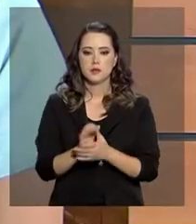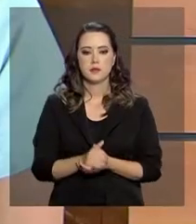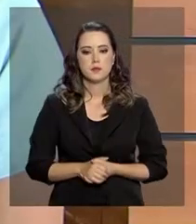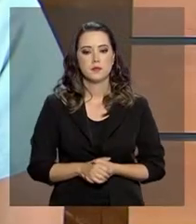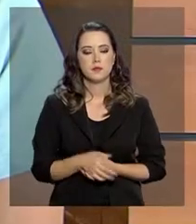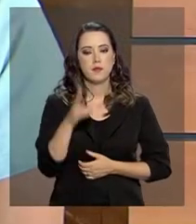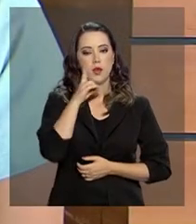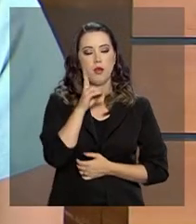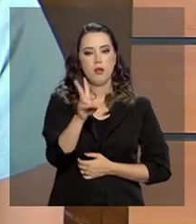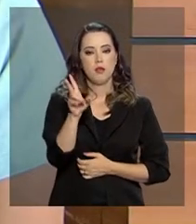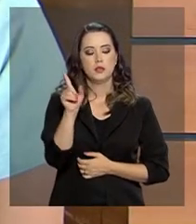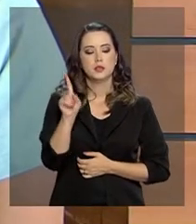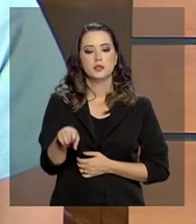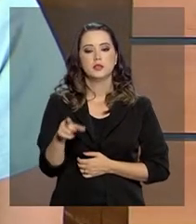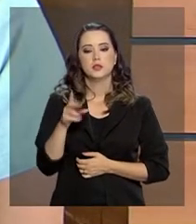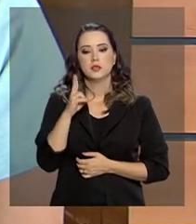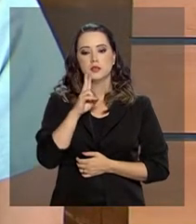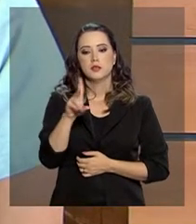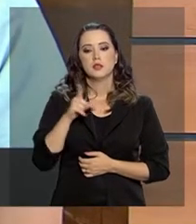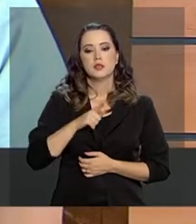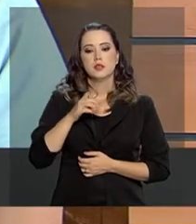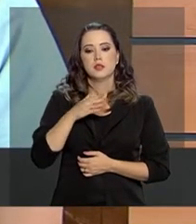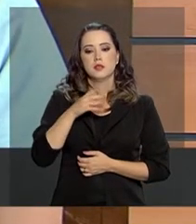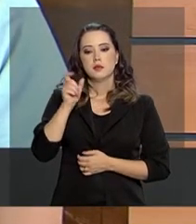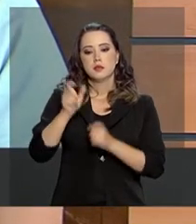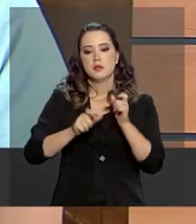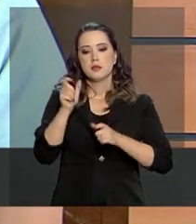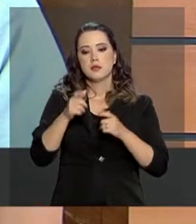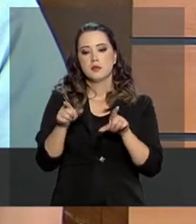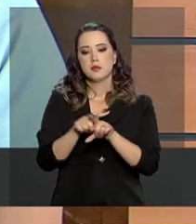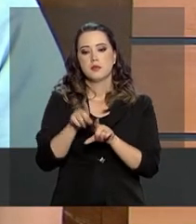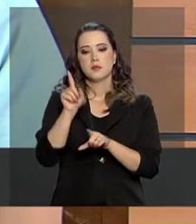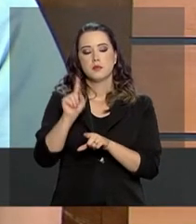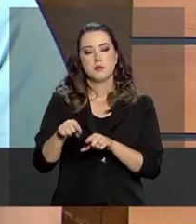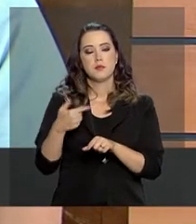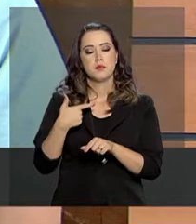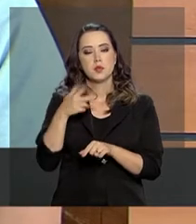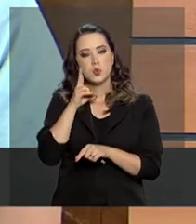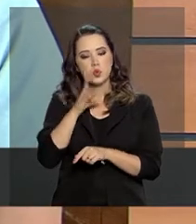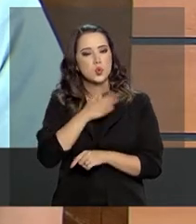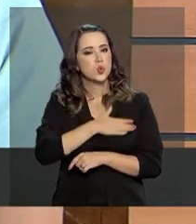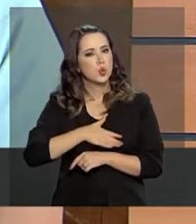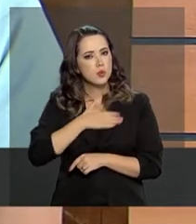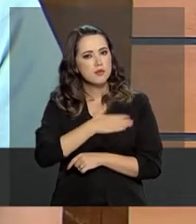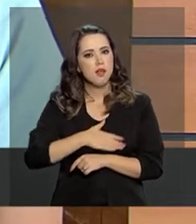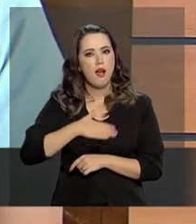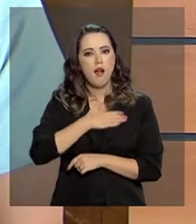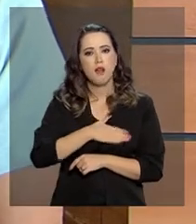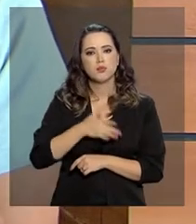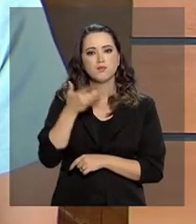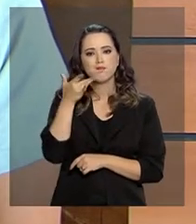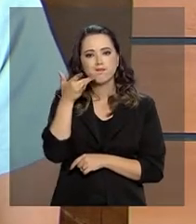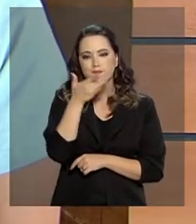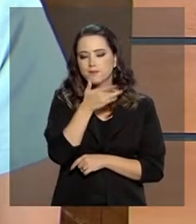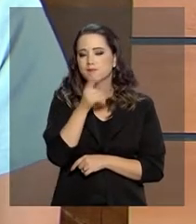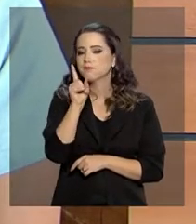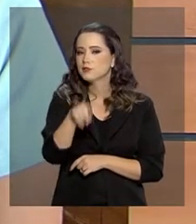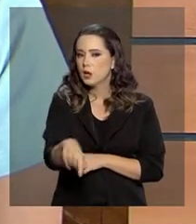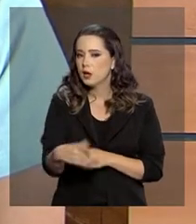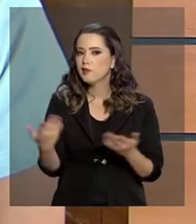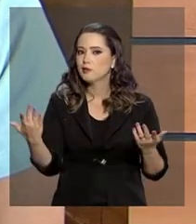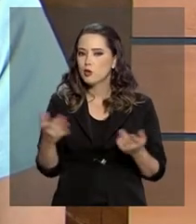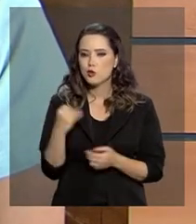vimos uma uma aceitação muito grande do público o produto e virou realmente a